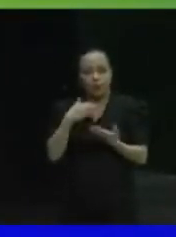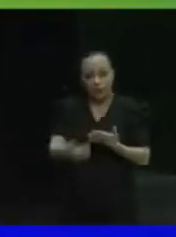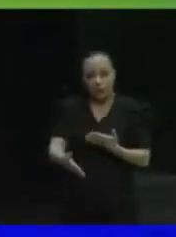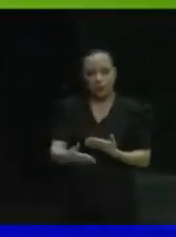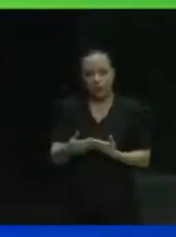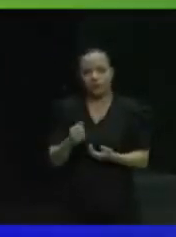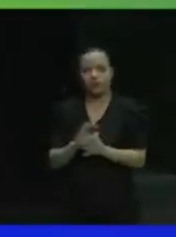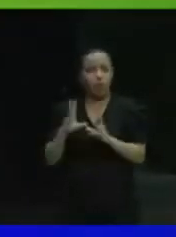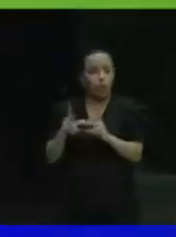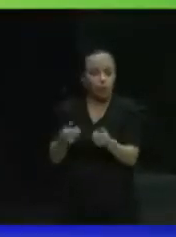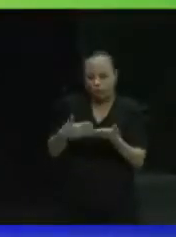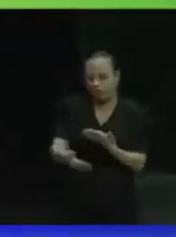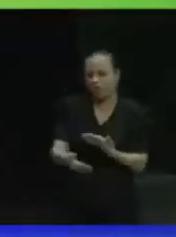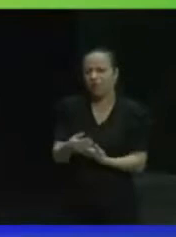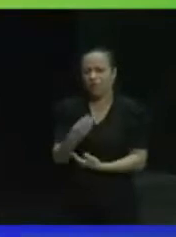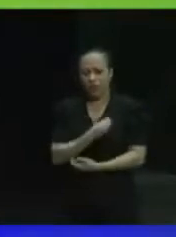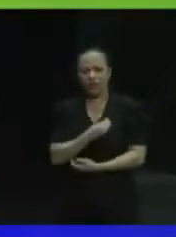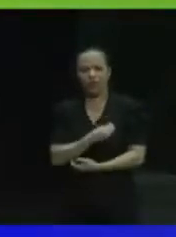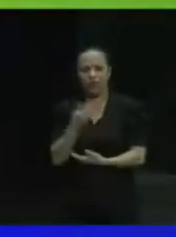delas.